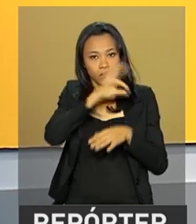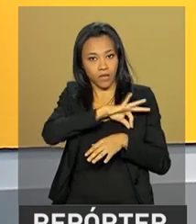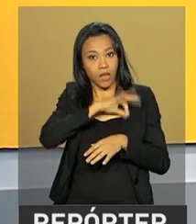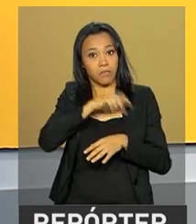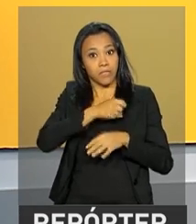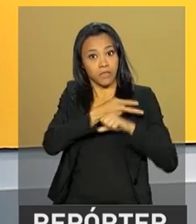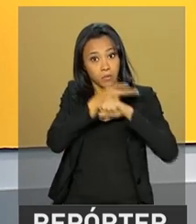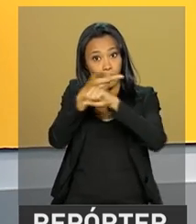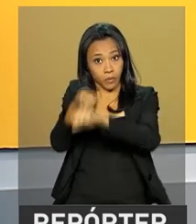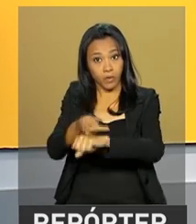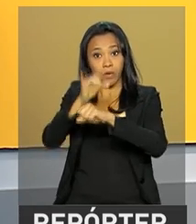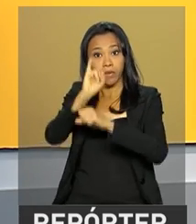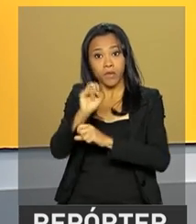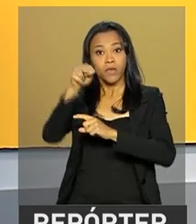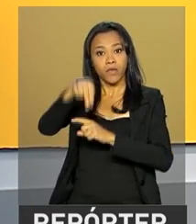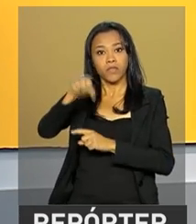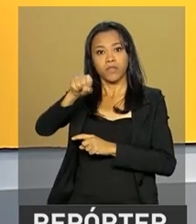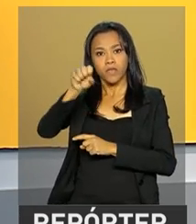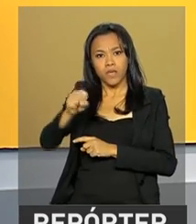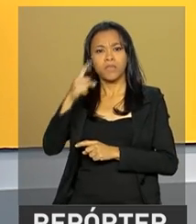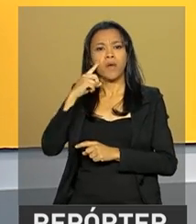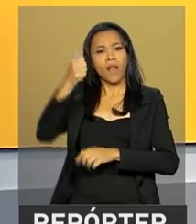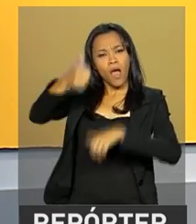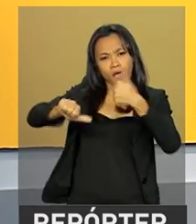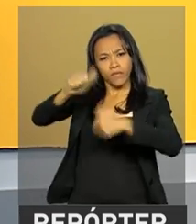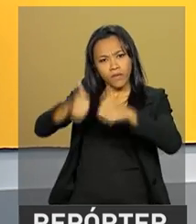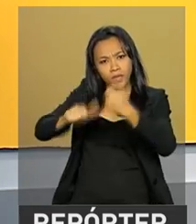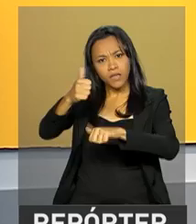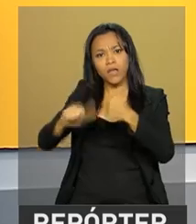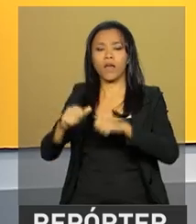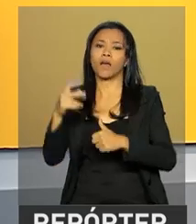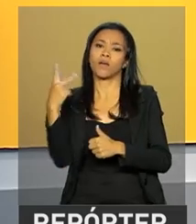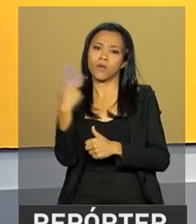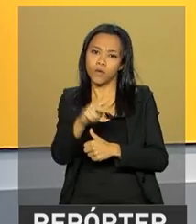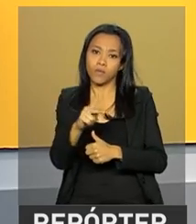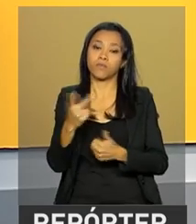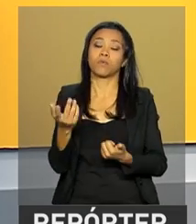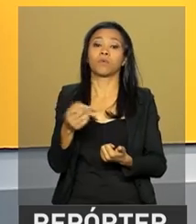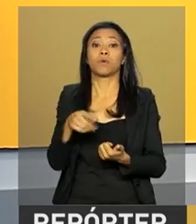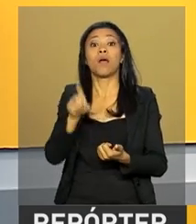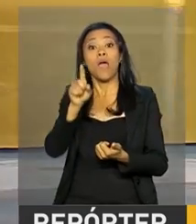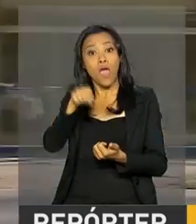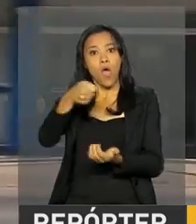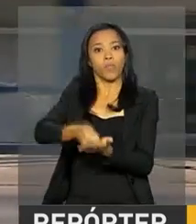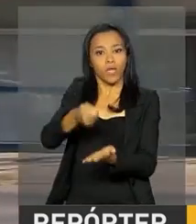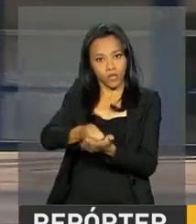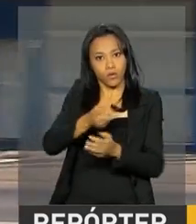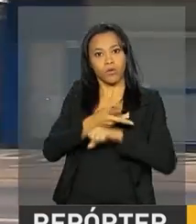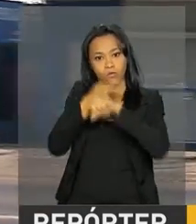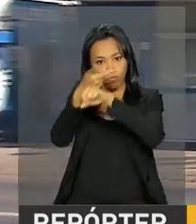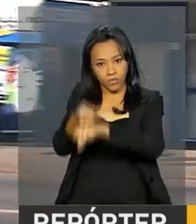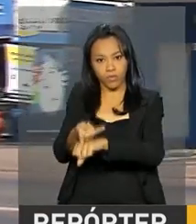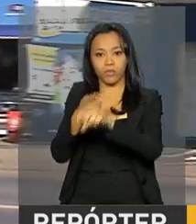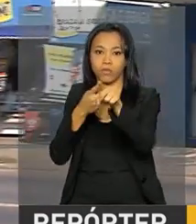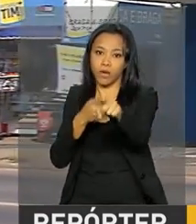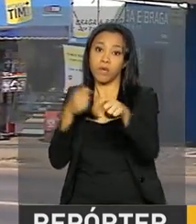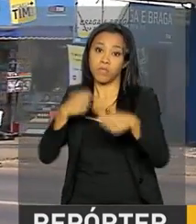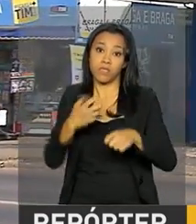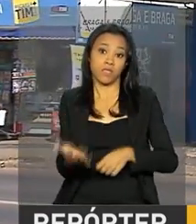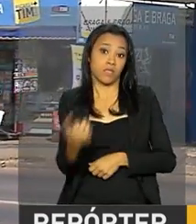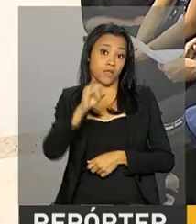agendar a perícia de revisão do benefício. O agendamento é obrigatório e deve ser feito pelo